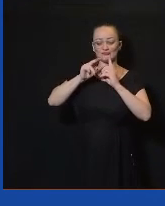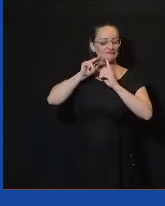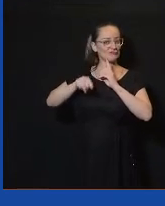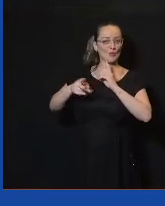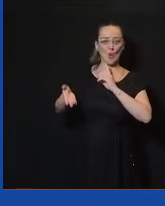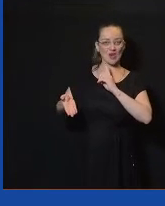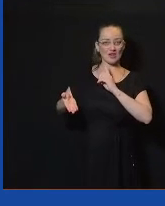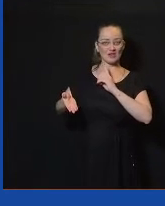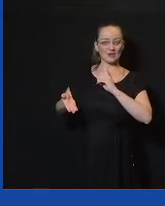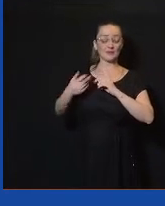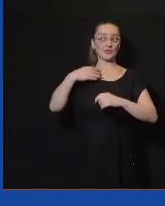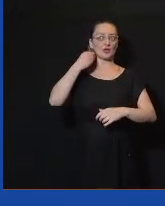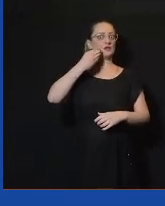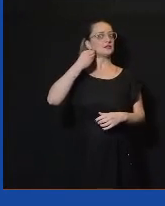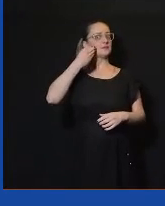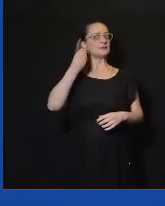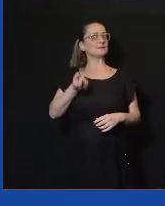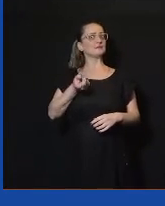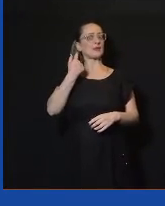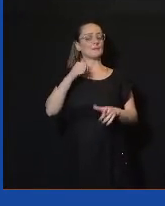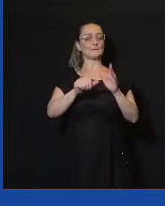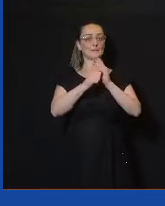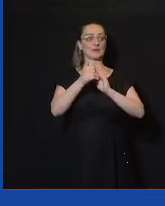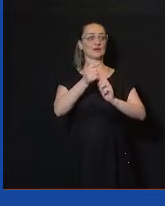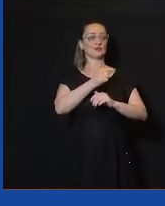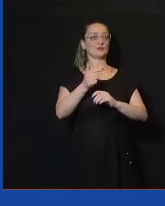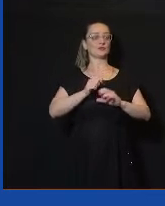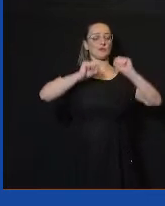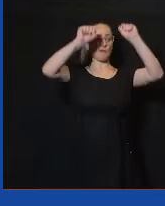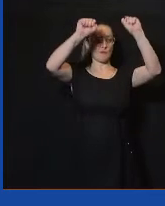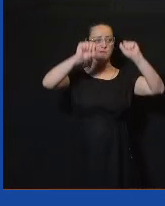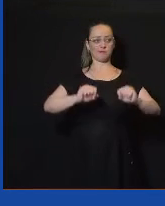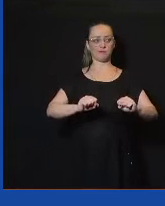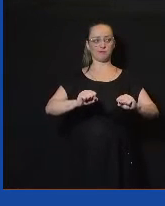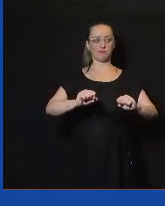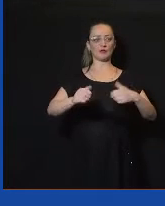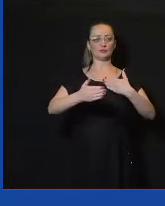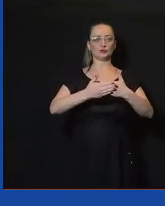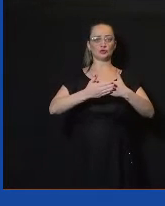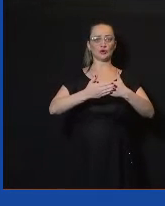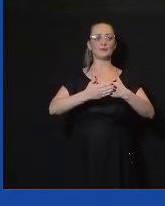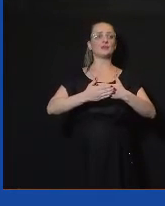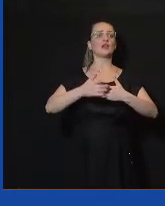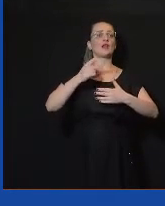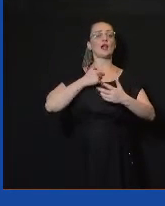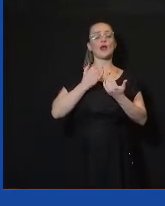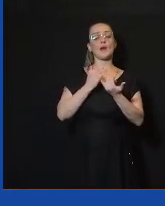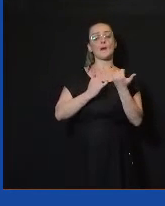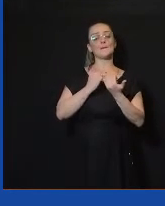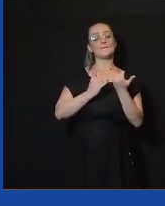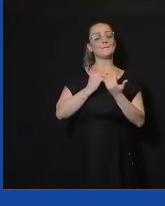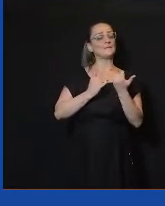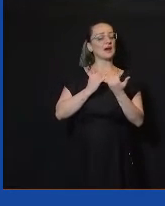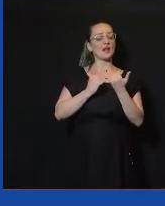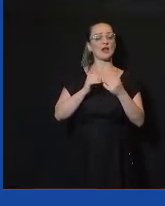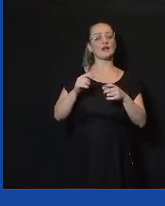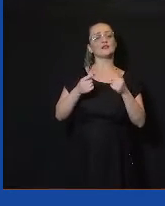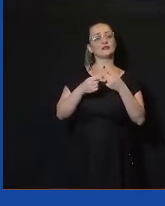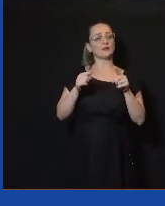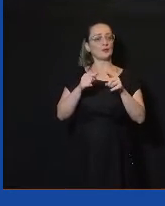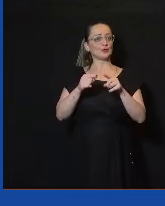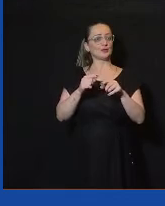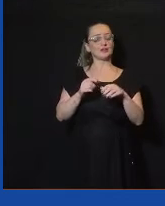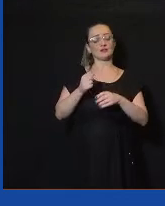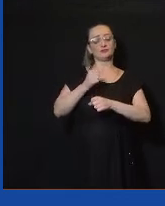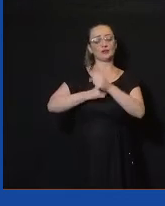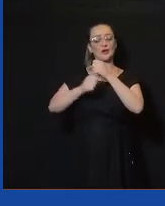experiência muito louca, porque na primeira semana a gente baixou as portas e ficou tipo aquela música do Belchior, né, que ano passado eu morri, mas esse ano eu não morro. Então